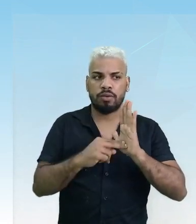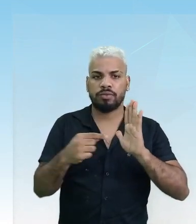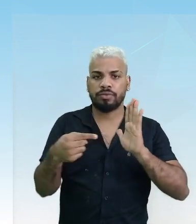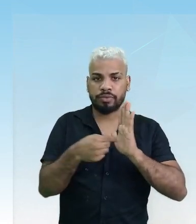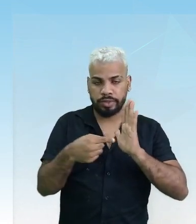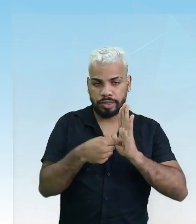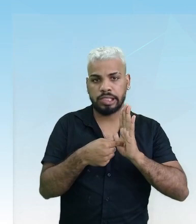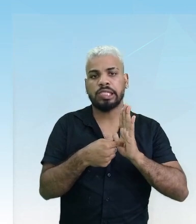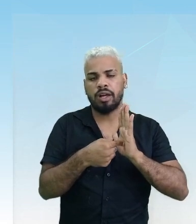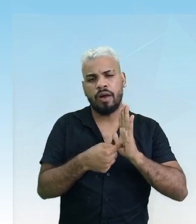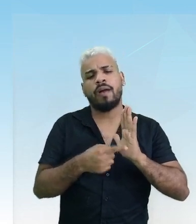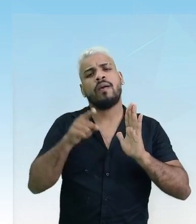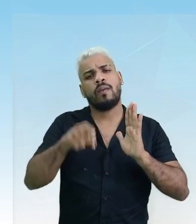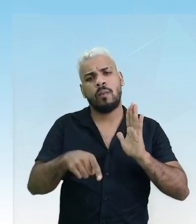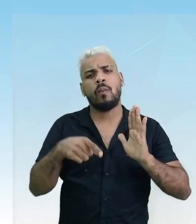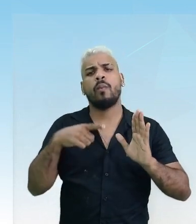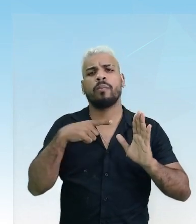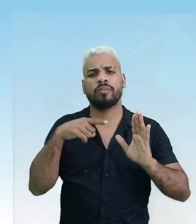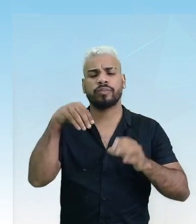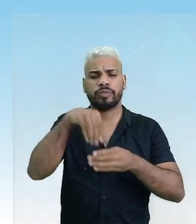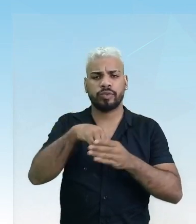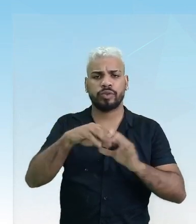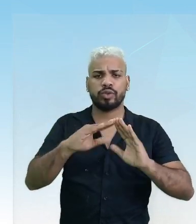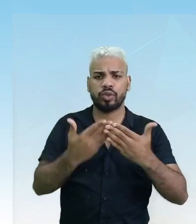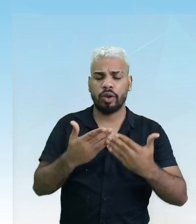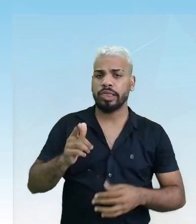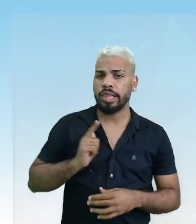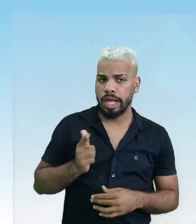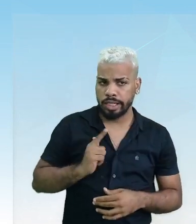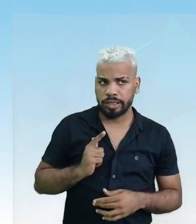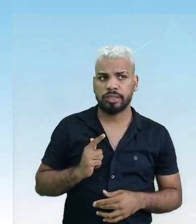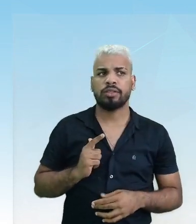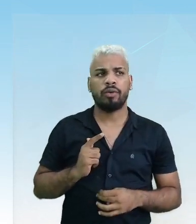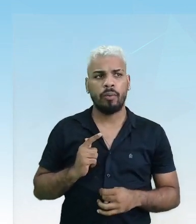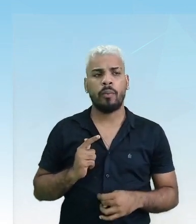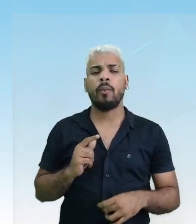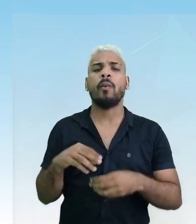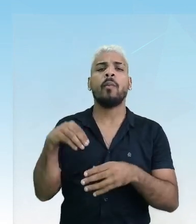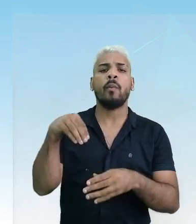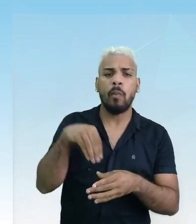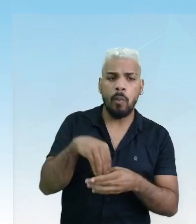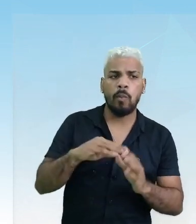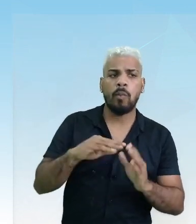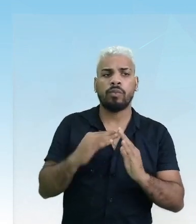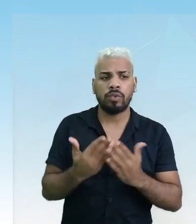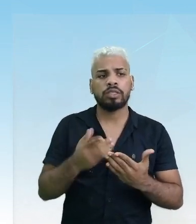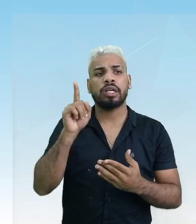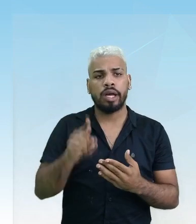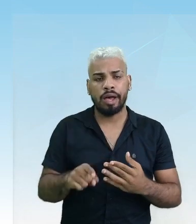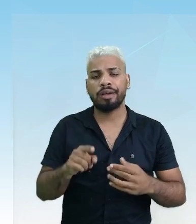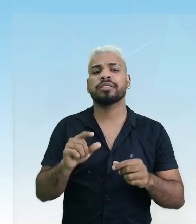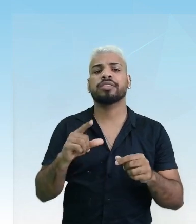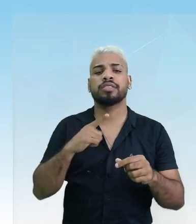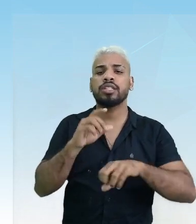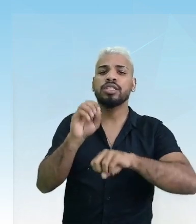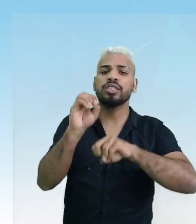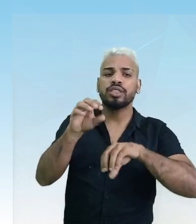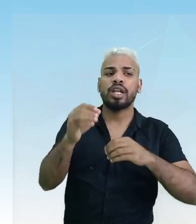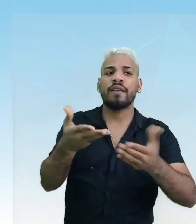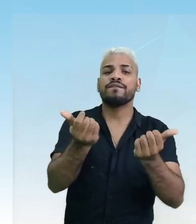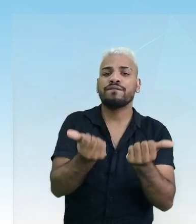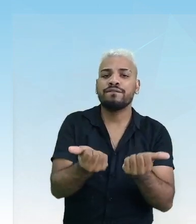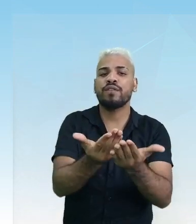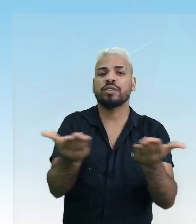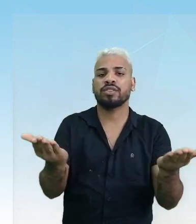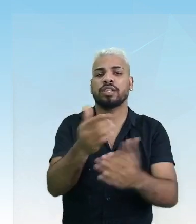essa gramática que adentra na escola, que entra na escola, é aquela que vai procurar ensinar a